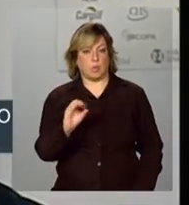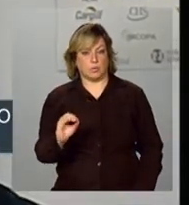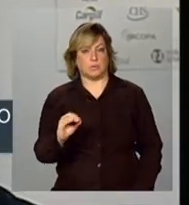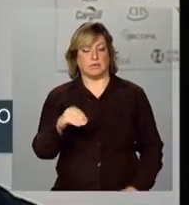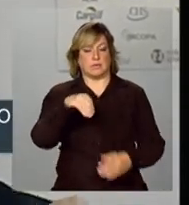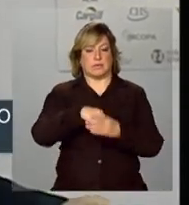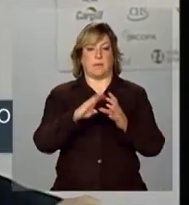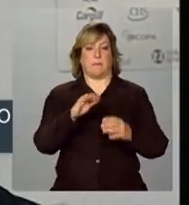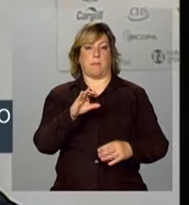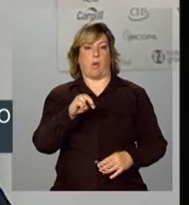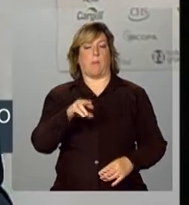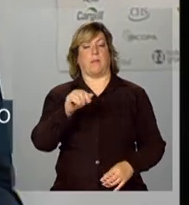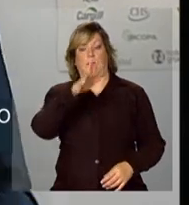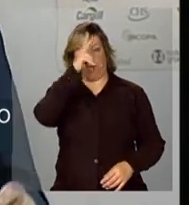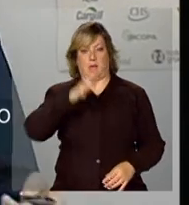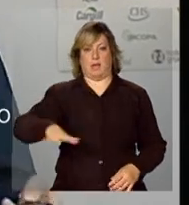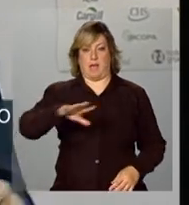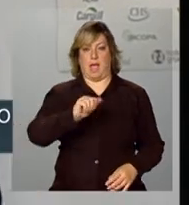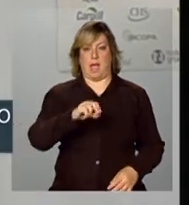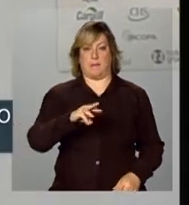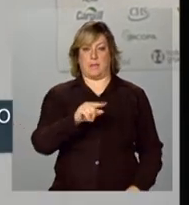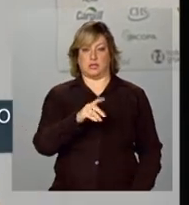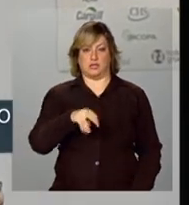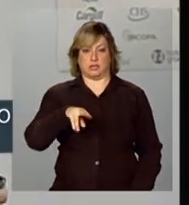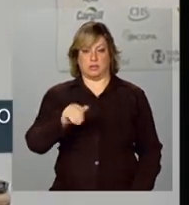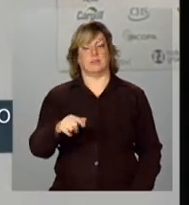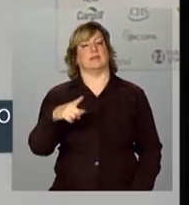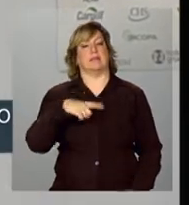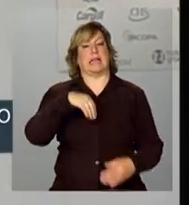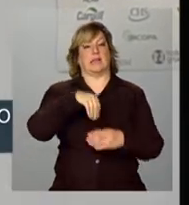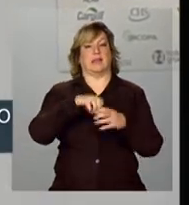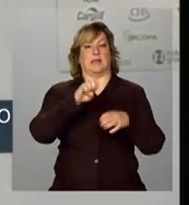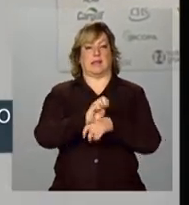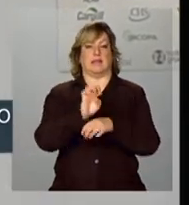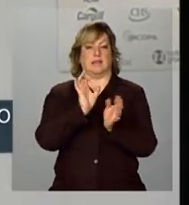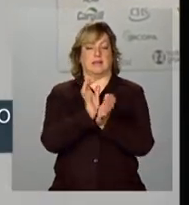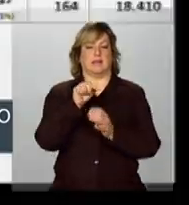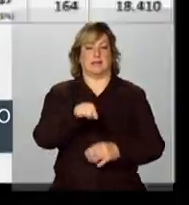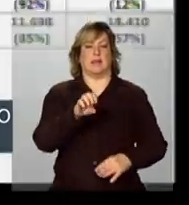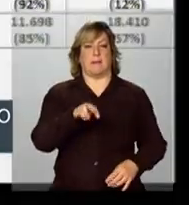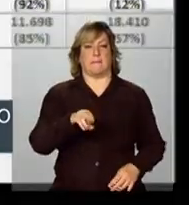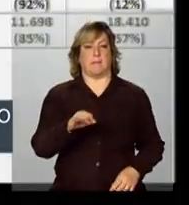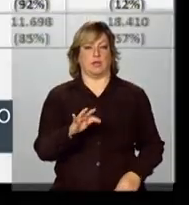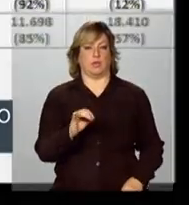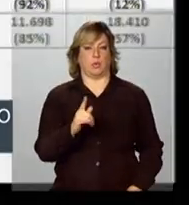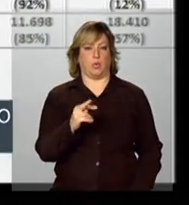Amazônia. 80% do plantio de soja se encontra no estado do Mato Grosso.